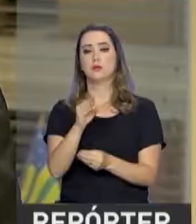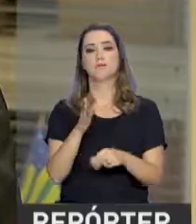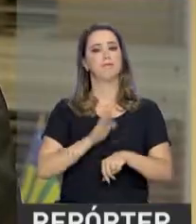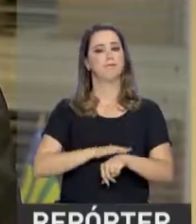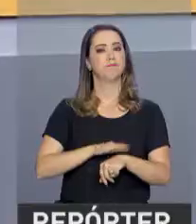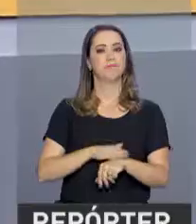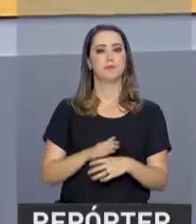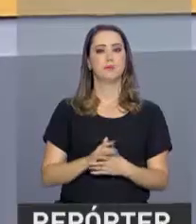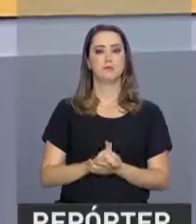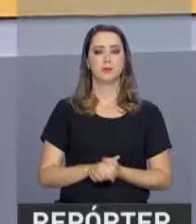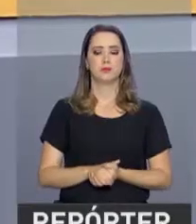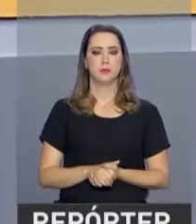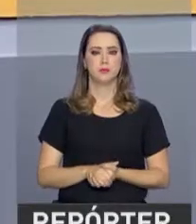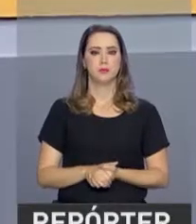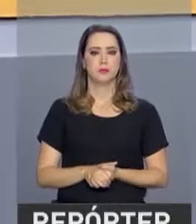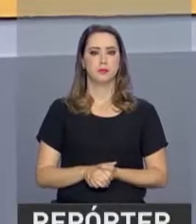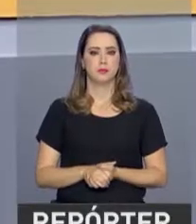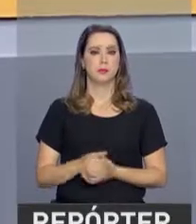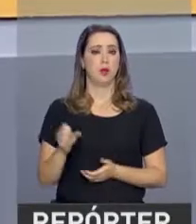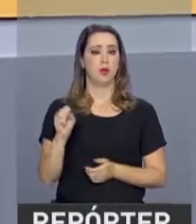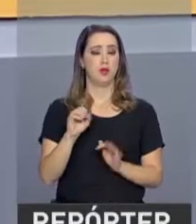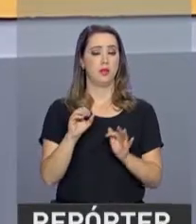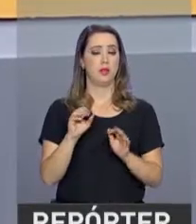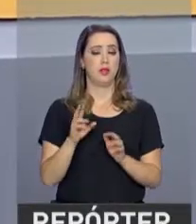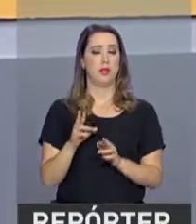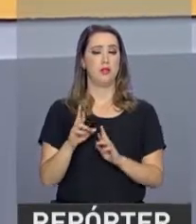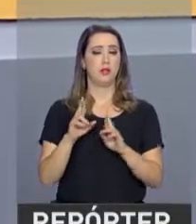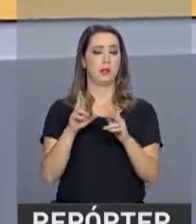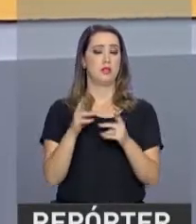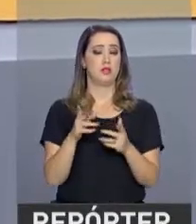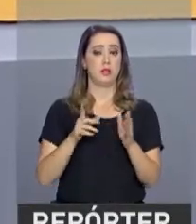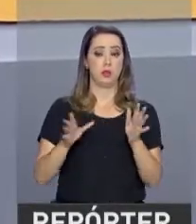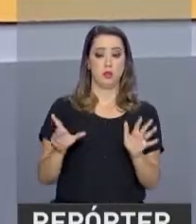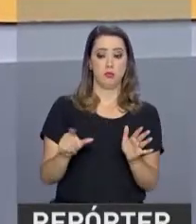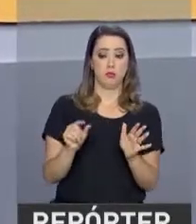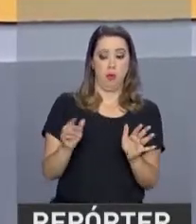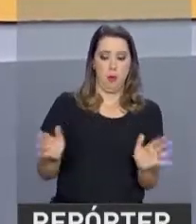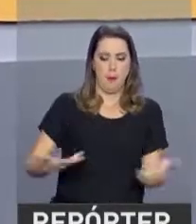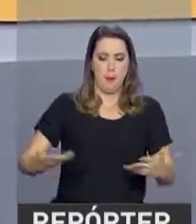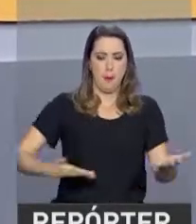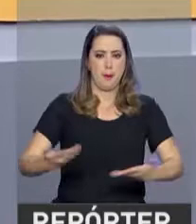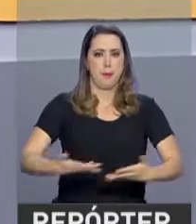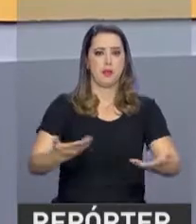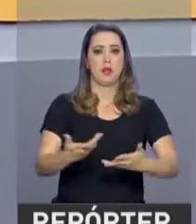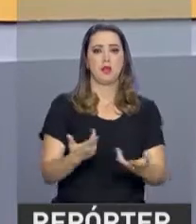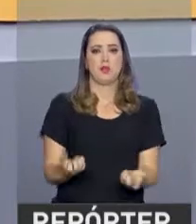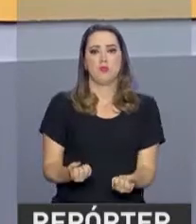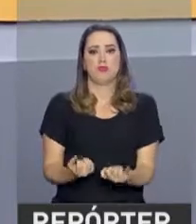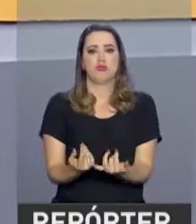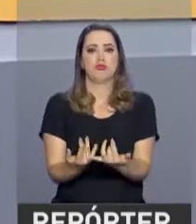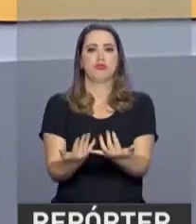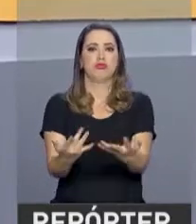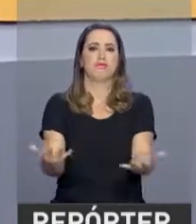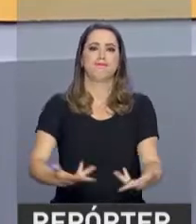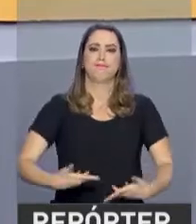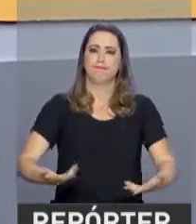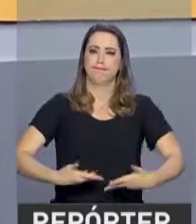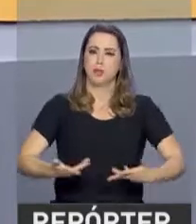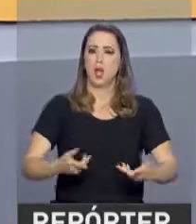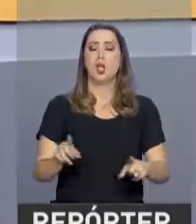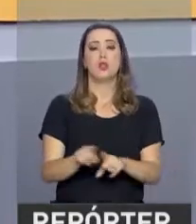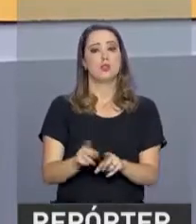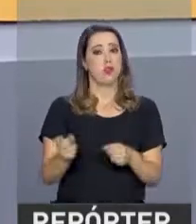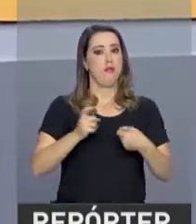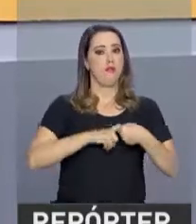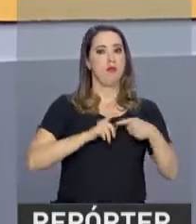primeiro momento a oitava estimativa para a safra 2007/2008 de grãos indica volta nível